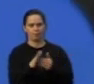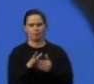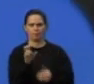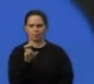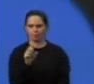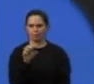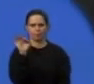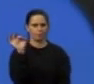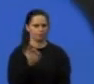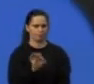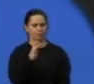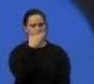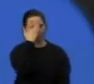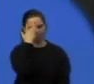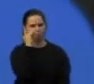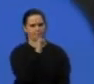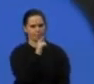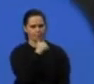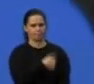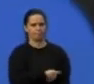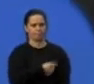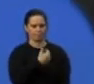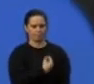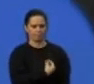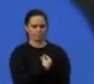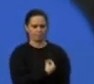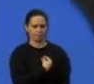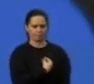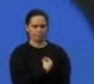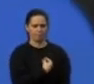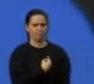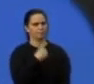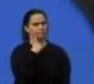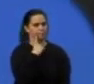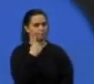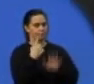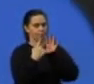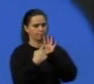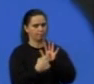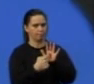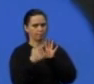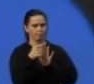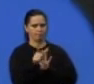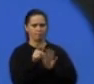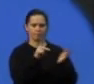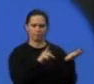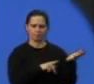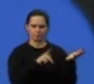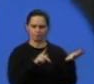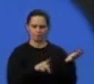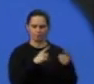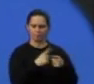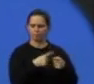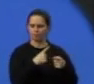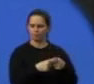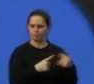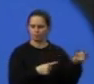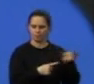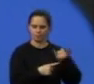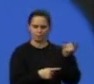50% das vítimas sobrevivem. Mais uma vez, saliento para você, prezado aluno, a importância